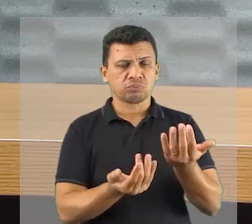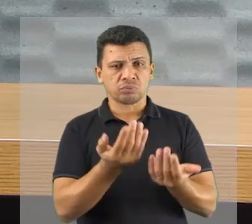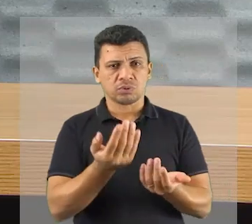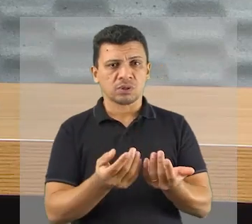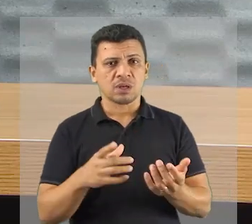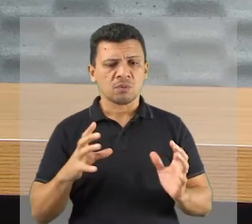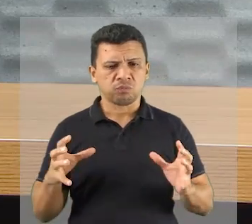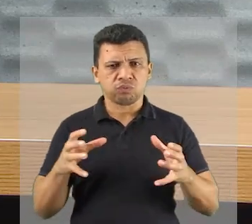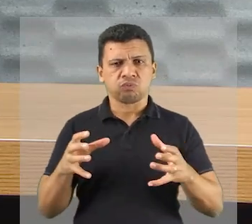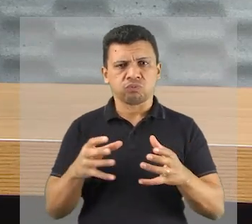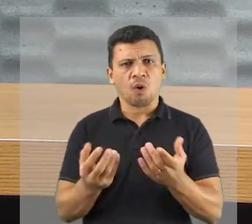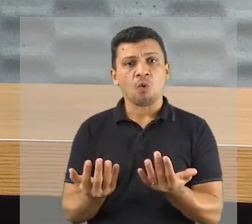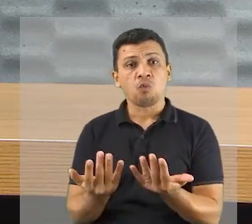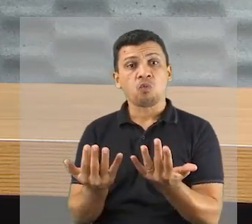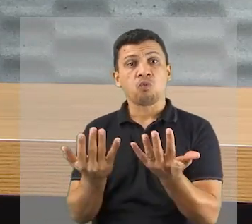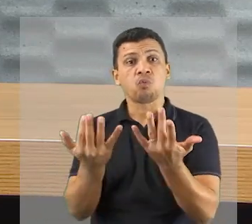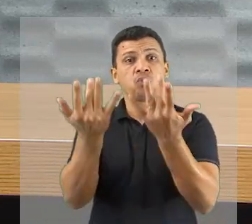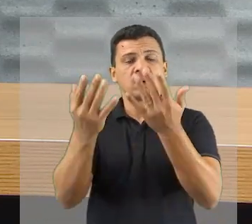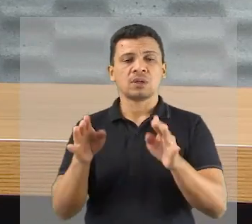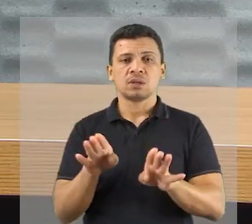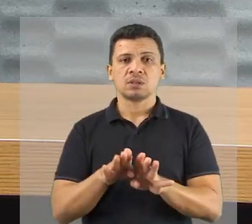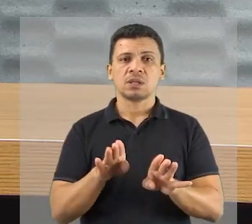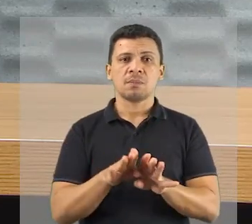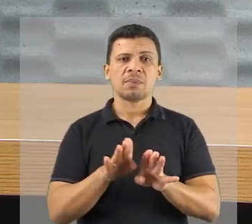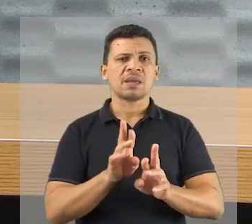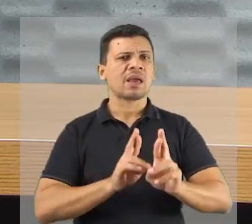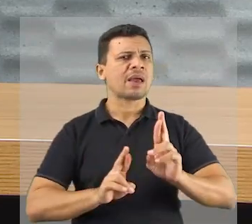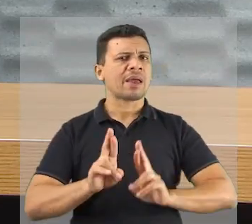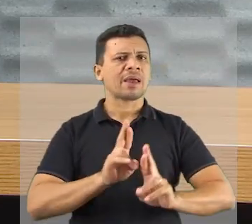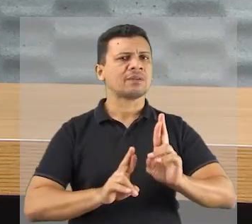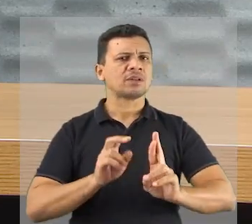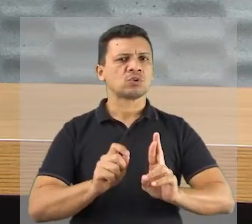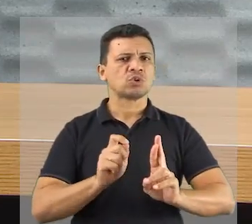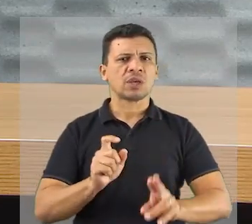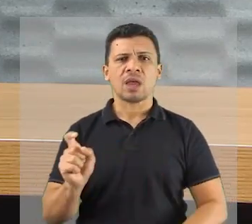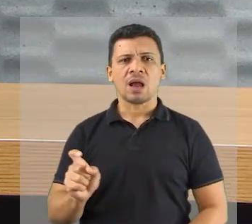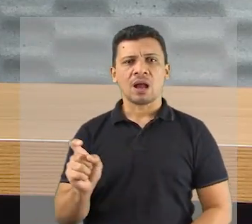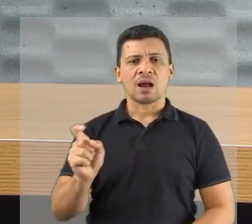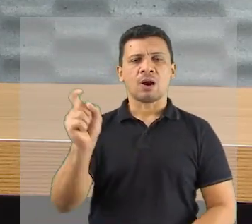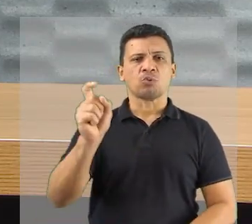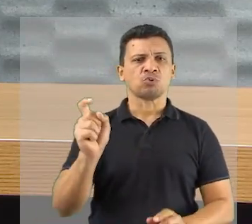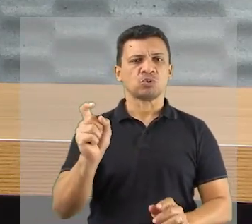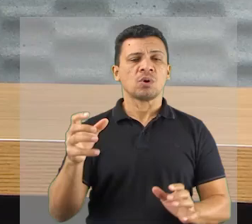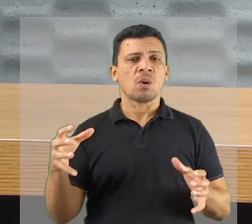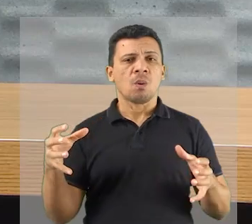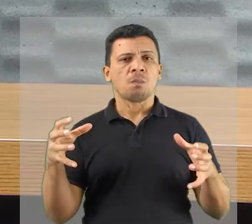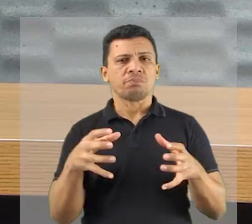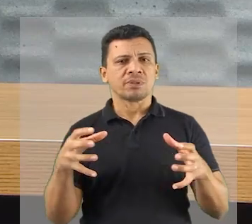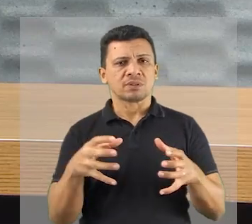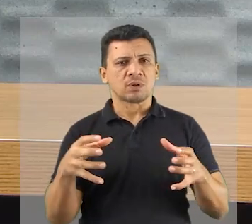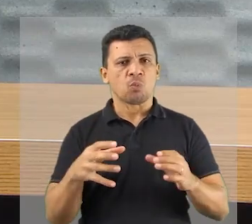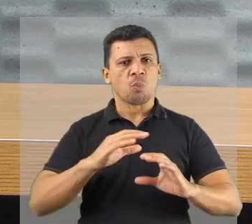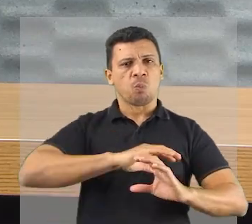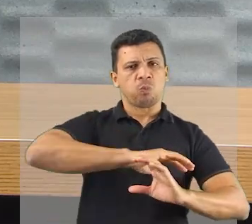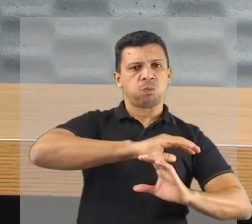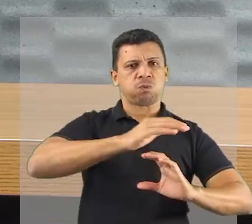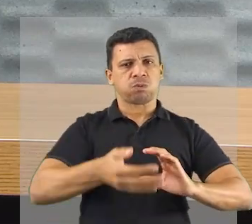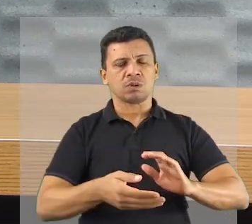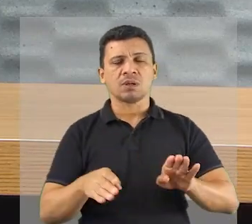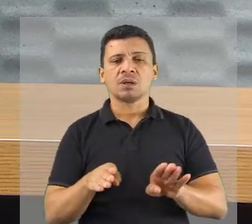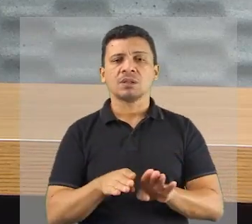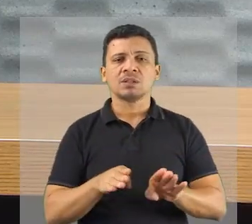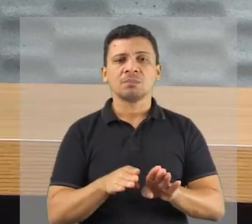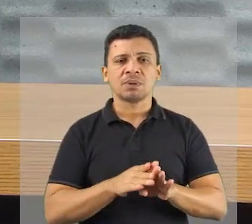pressão de vapor. Fizemos também relação entre altitude, pressão atmosférica e temperatura de